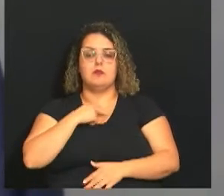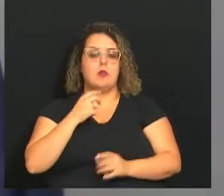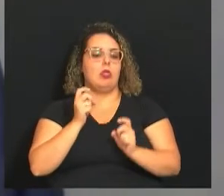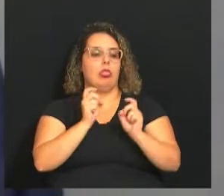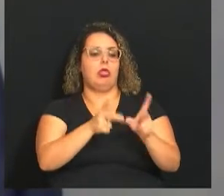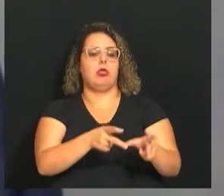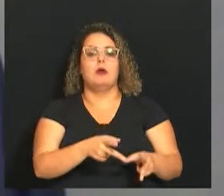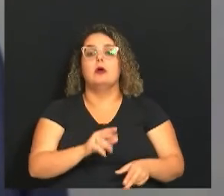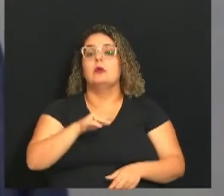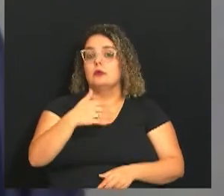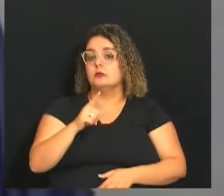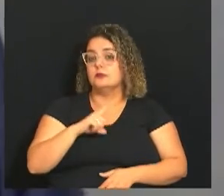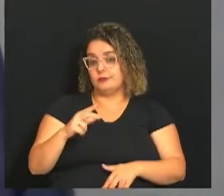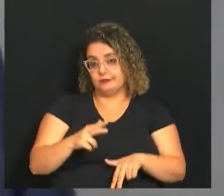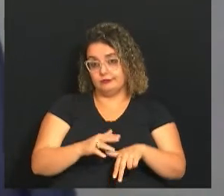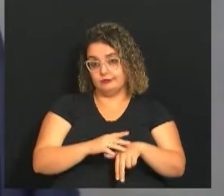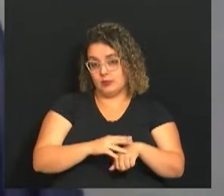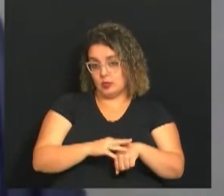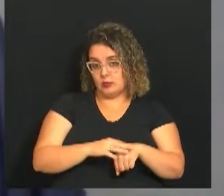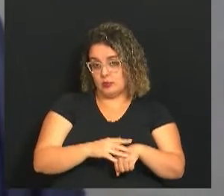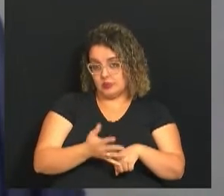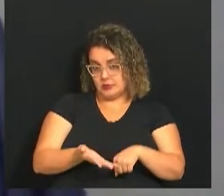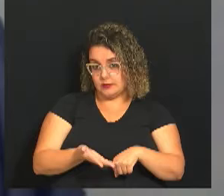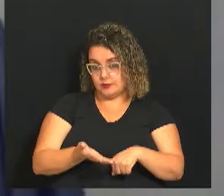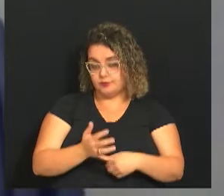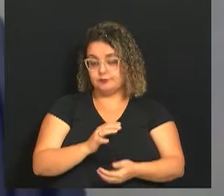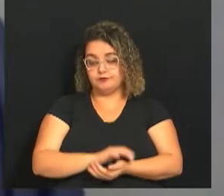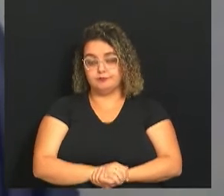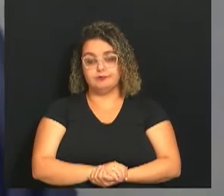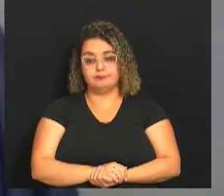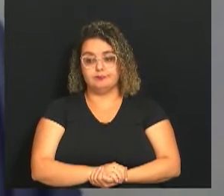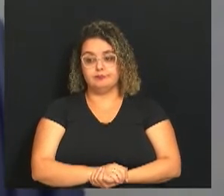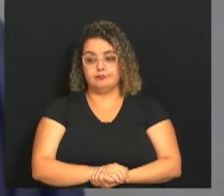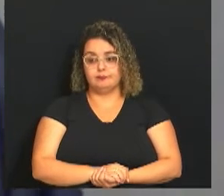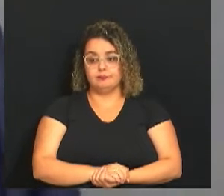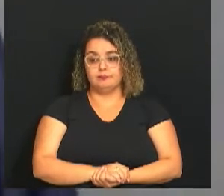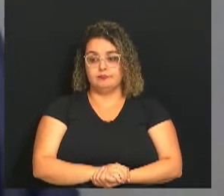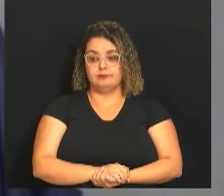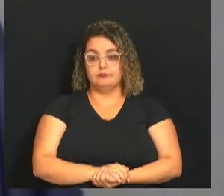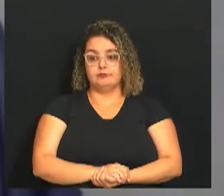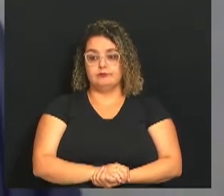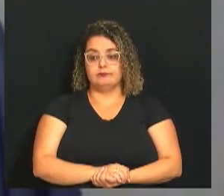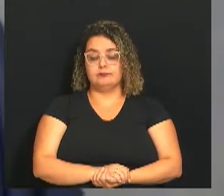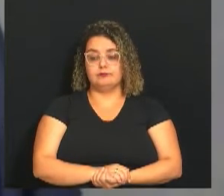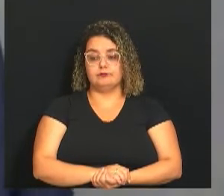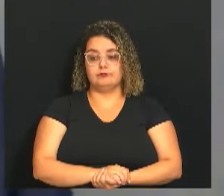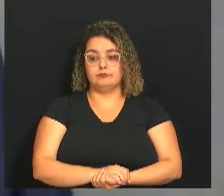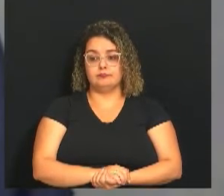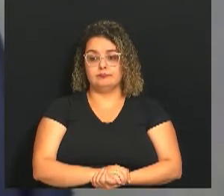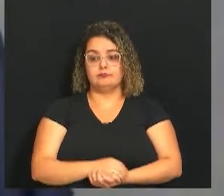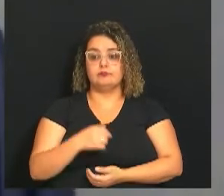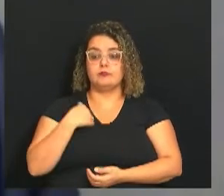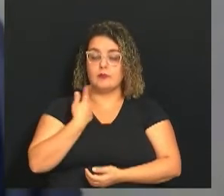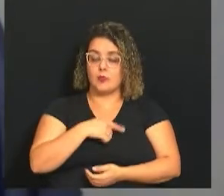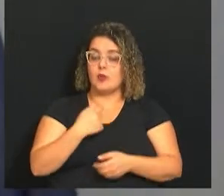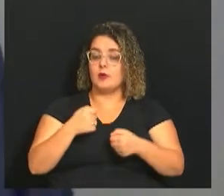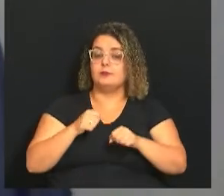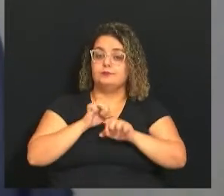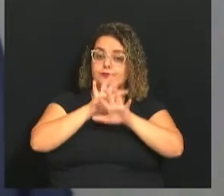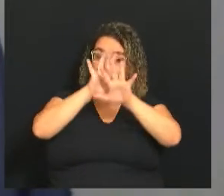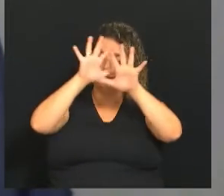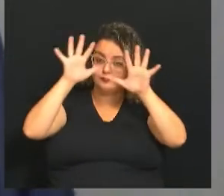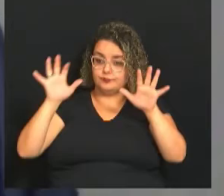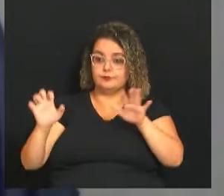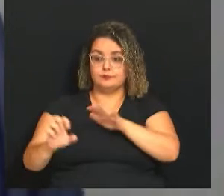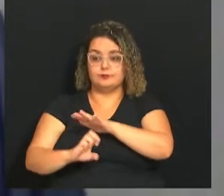doença. Então, essa é uma questão que a gente precisa deixar bem claro para as empresas, que não